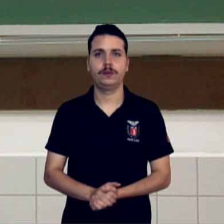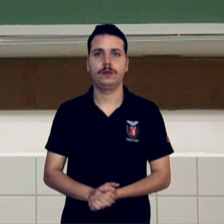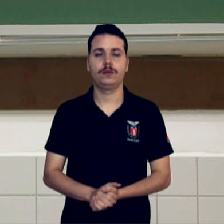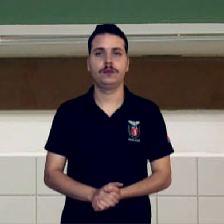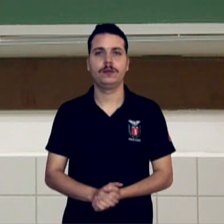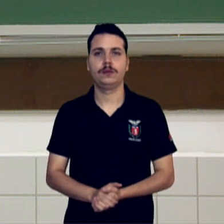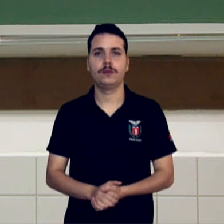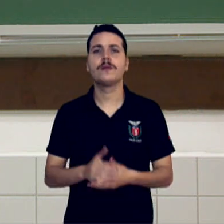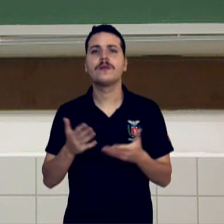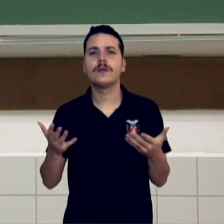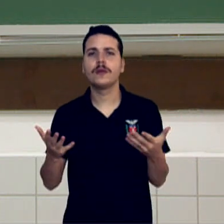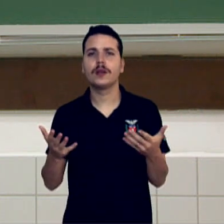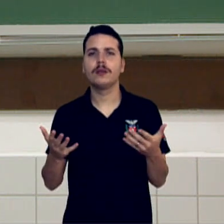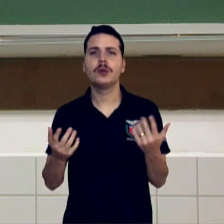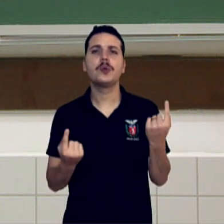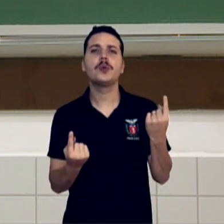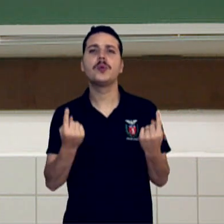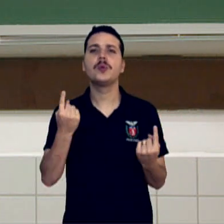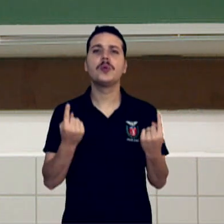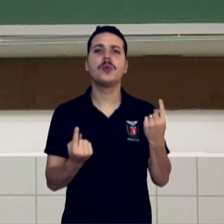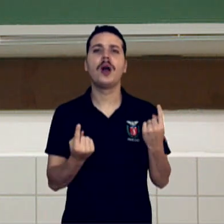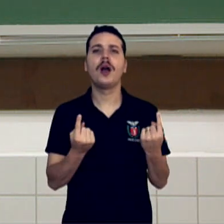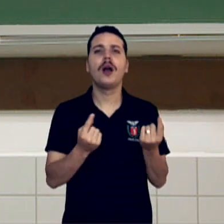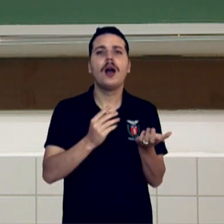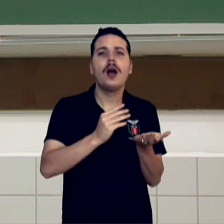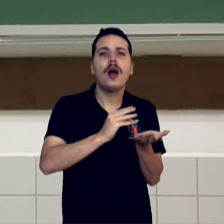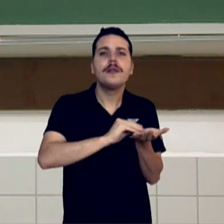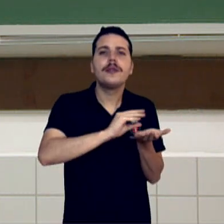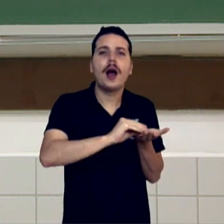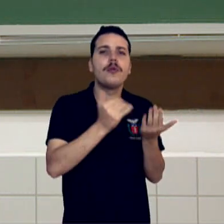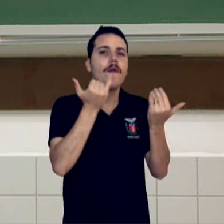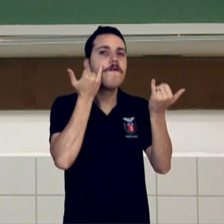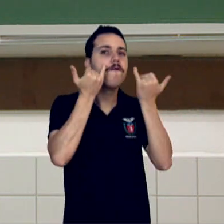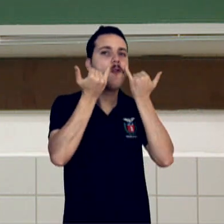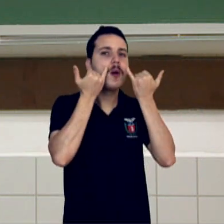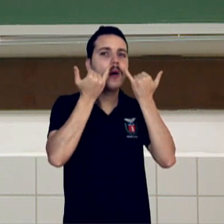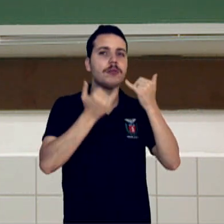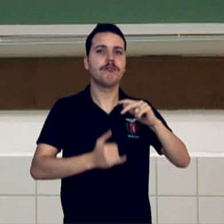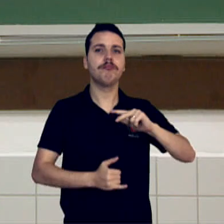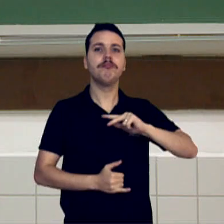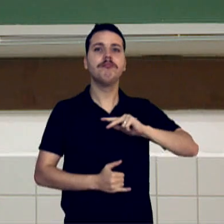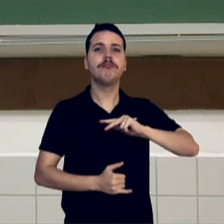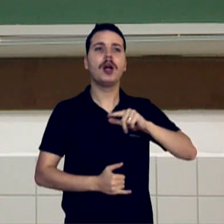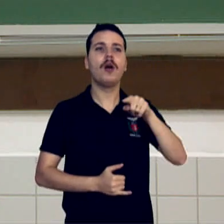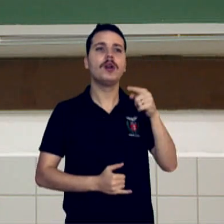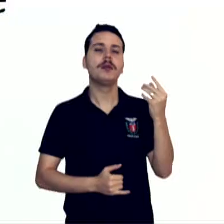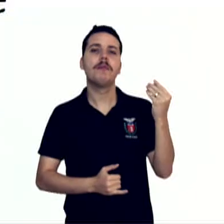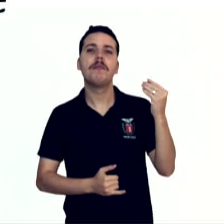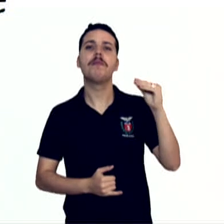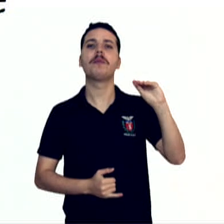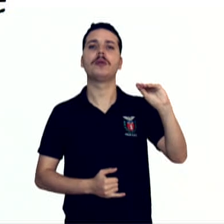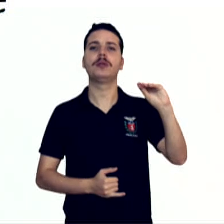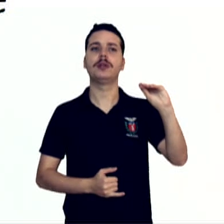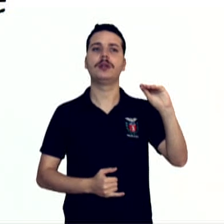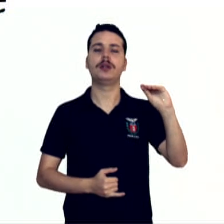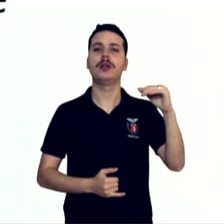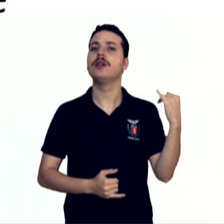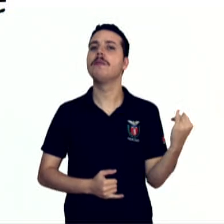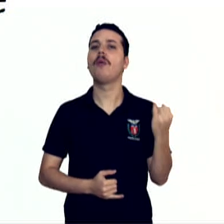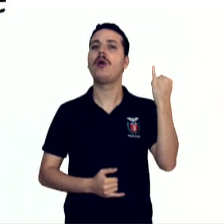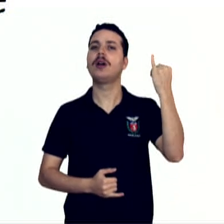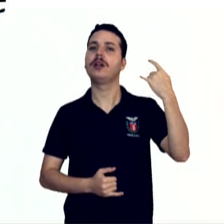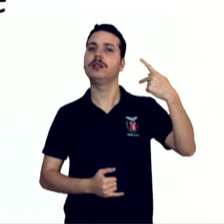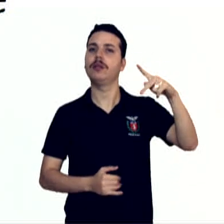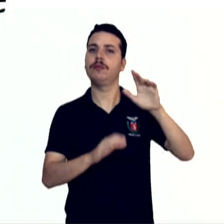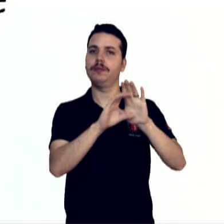E aí, pessoal, quais são os dados pessoais que você coloca, né, como importante no